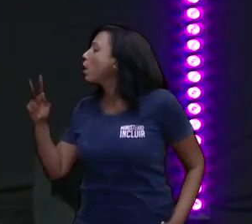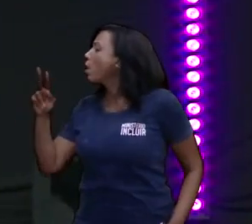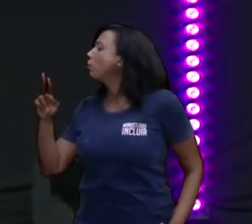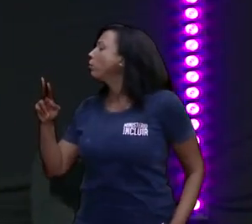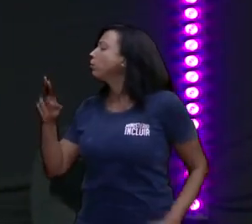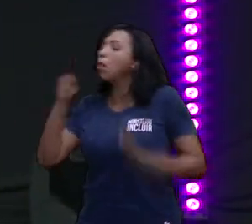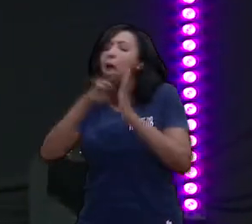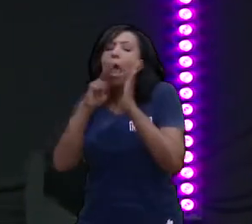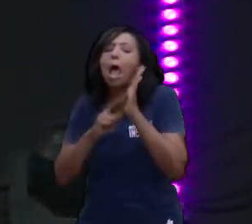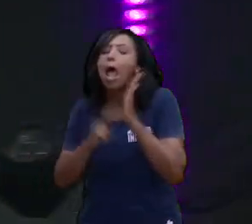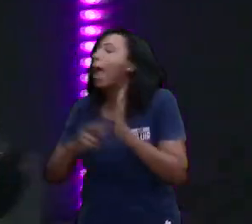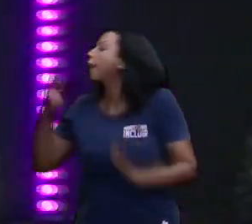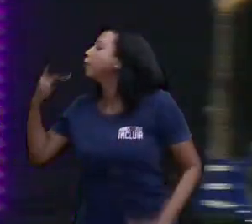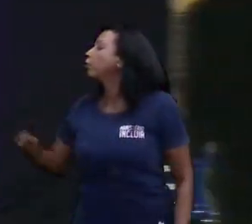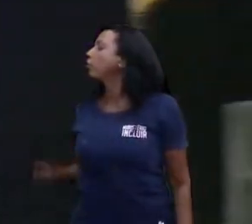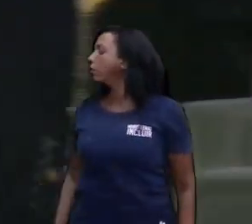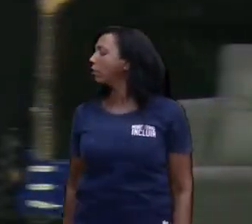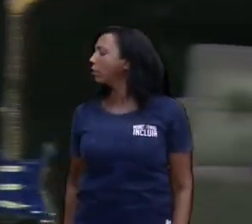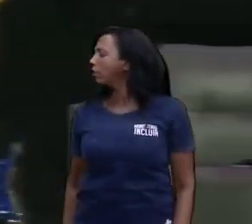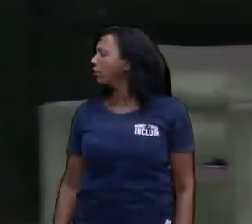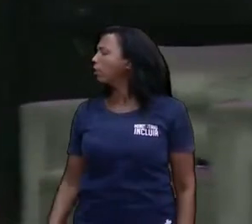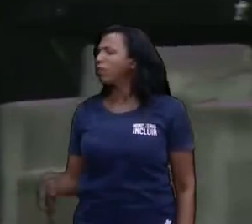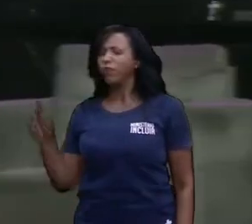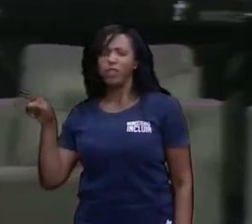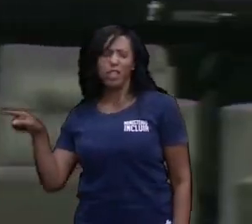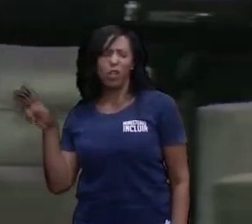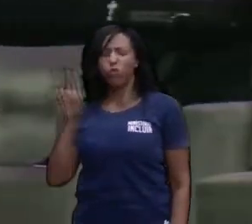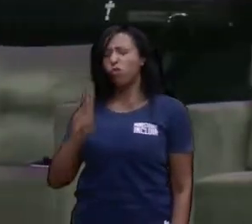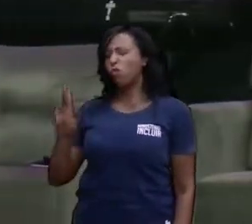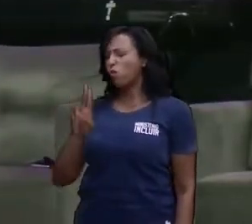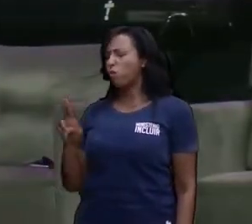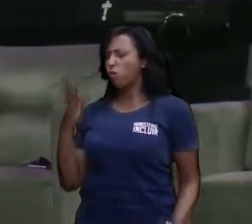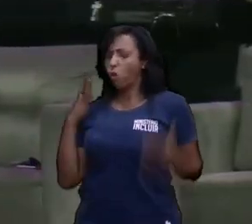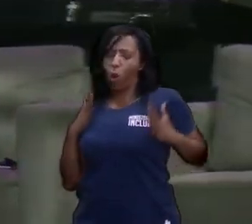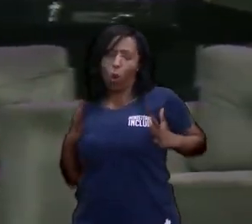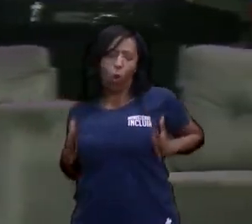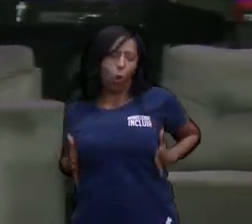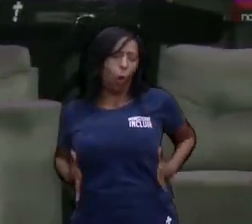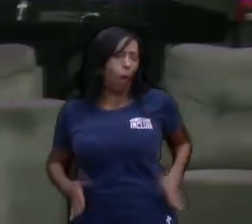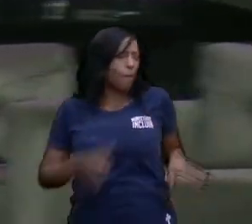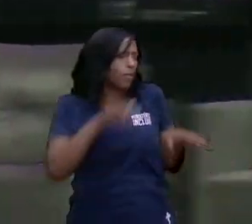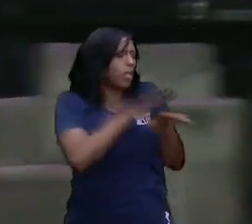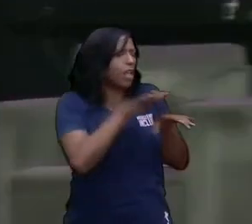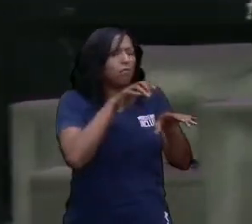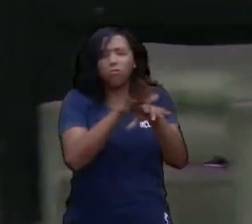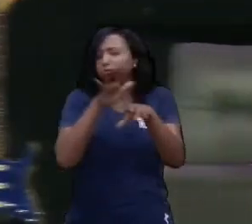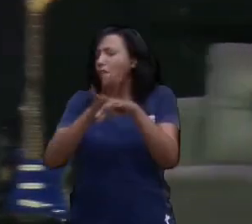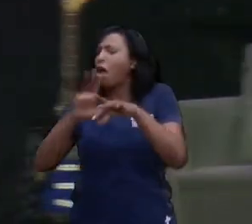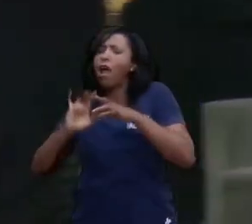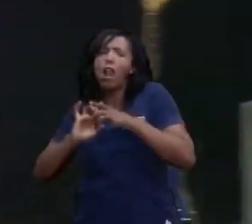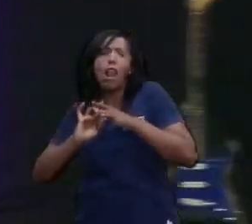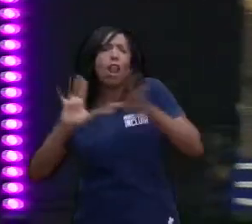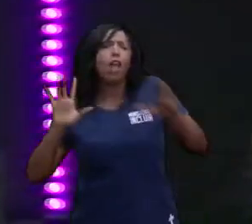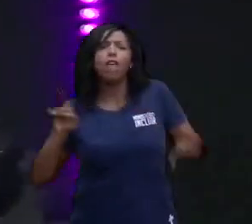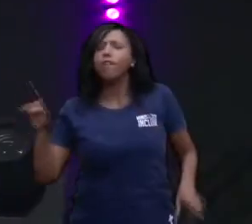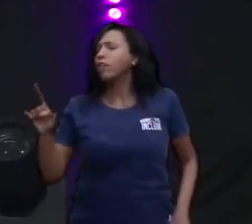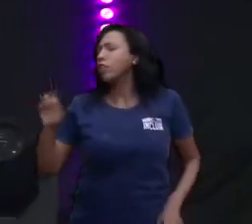Eu uso o seu corpo faz sexo com todo mundo você é independente Você pode